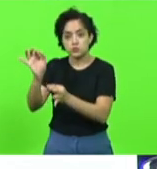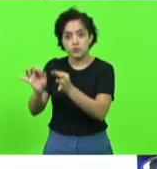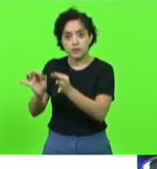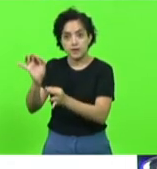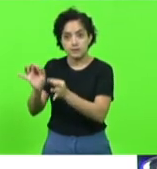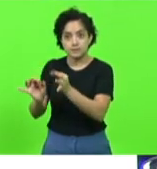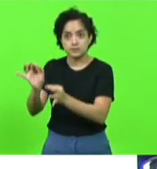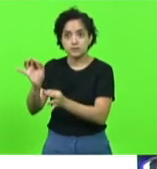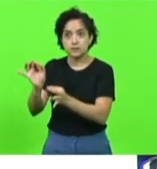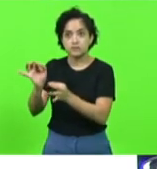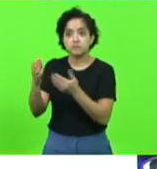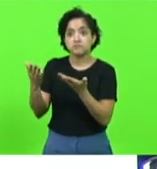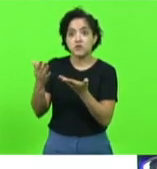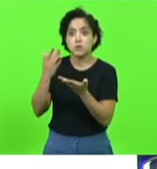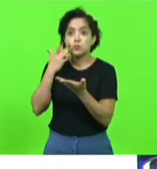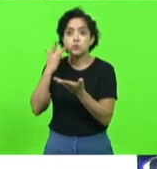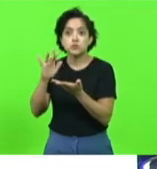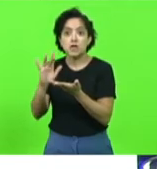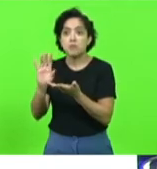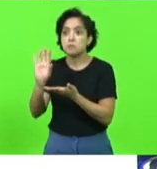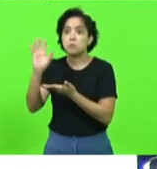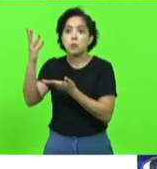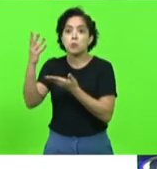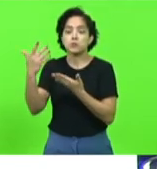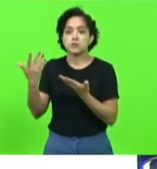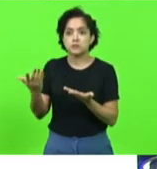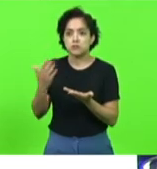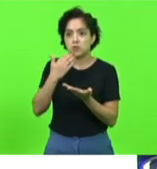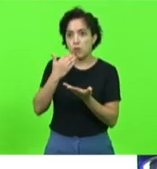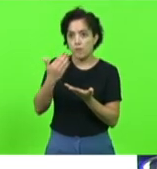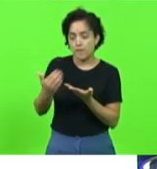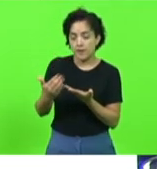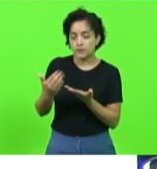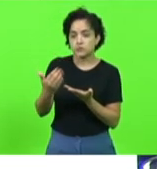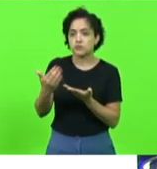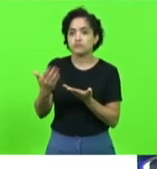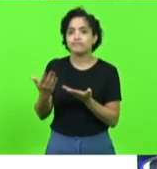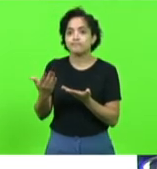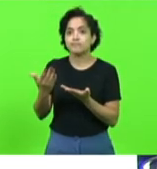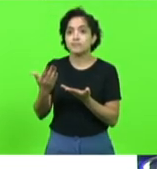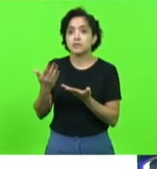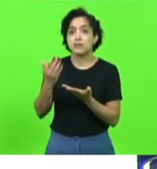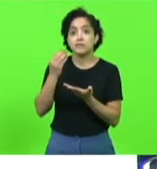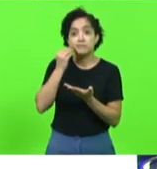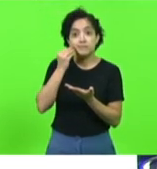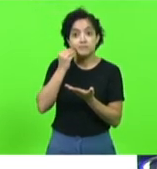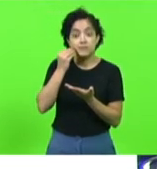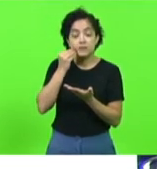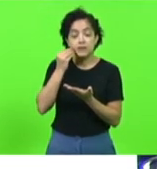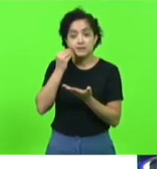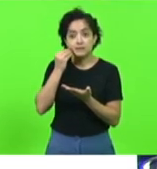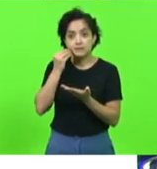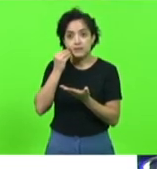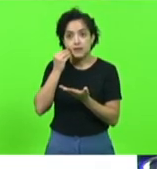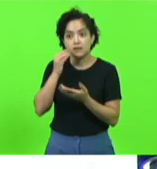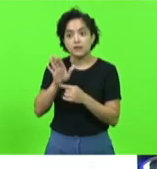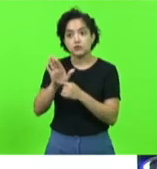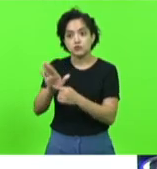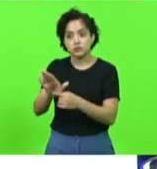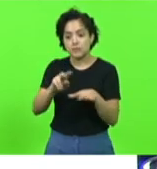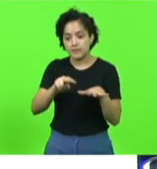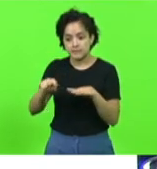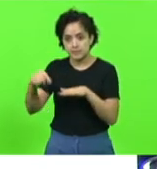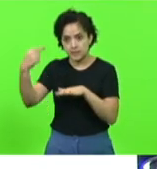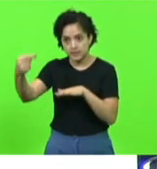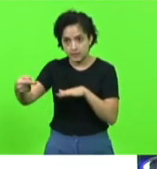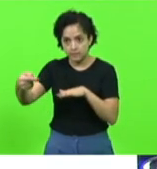sabe, então a gente não consegue compreender o que aconteceu, então eu peço para que a gente vê se a gente consegue dirimir essa questão, para que na semana que vem a gente possa